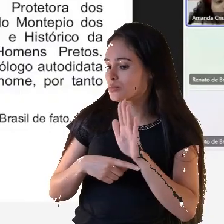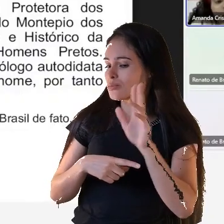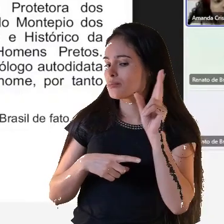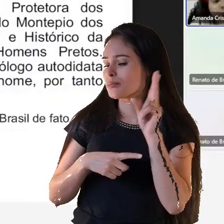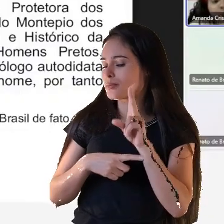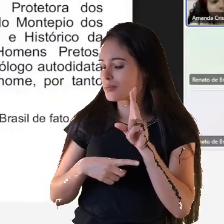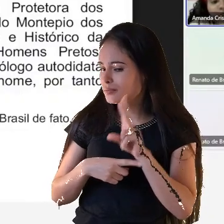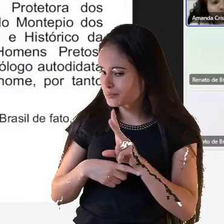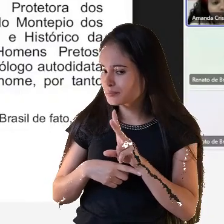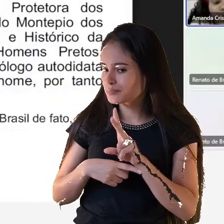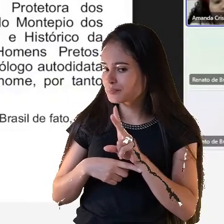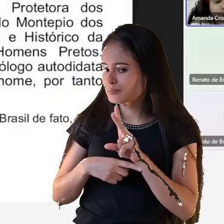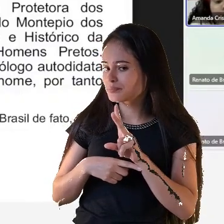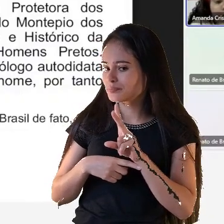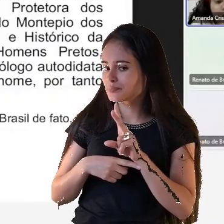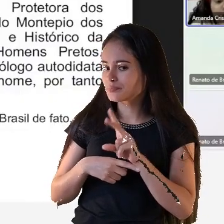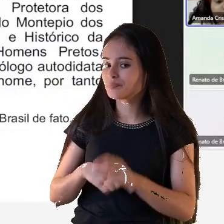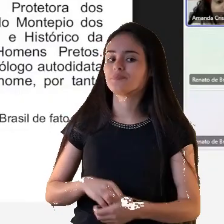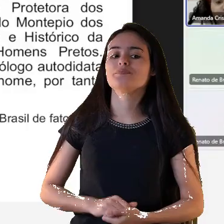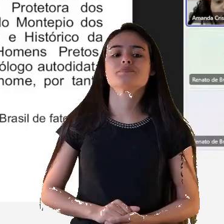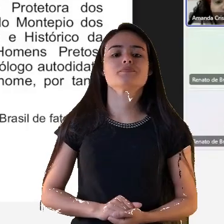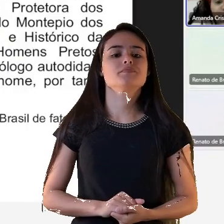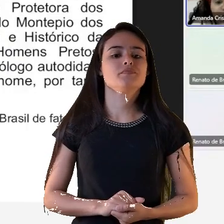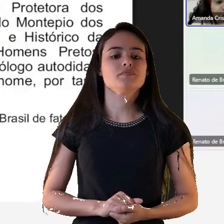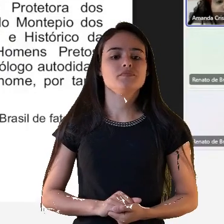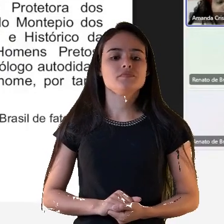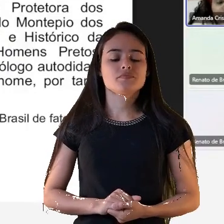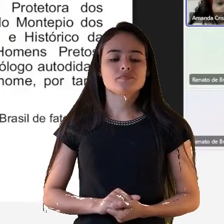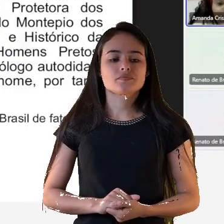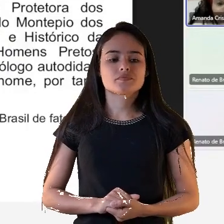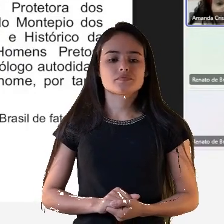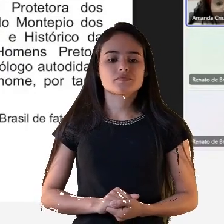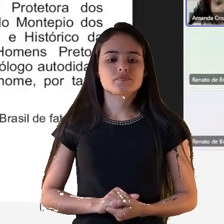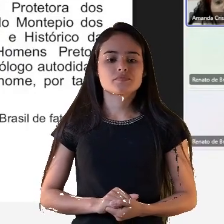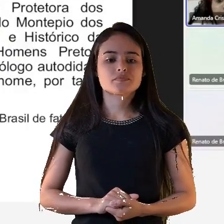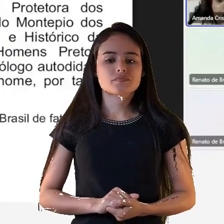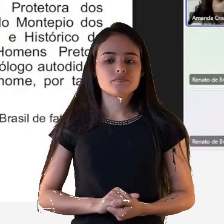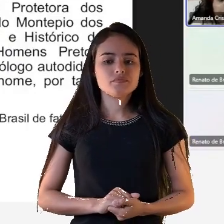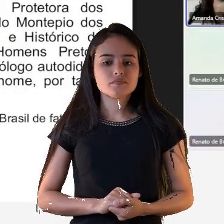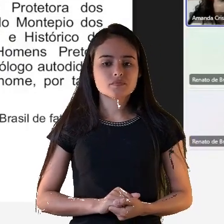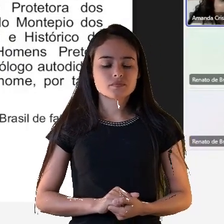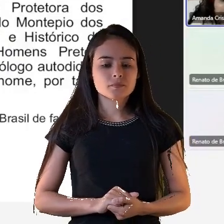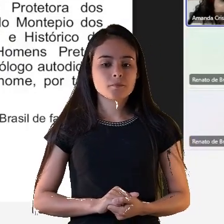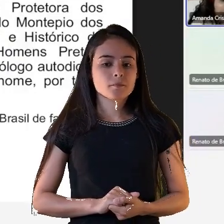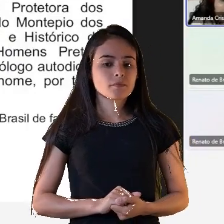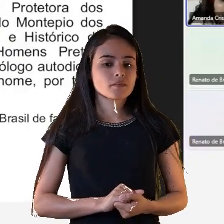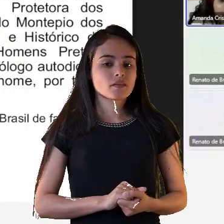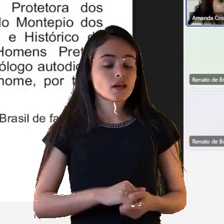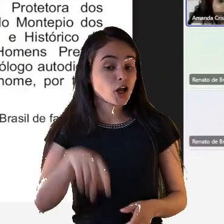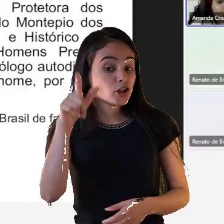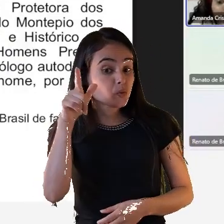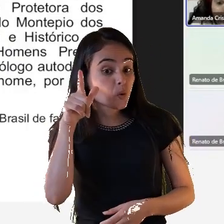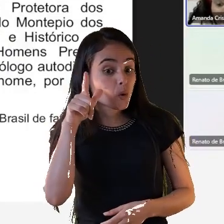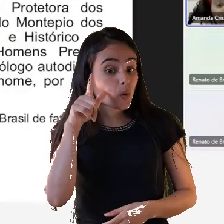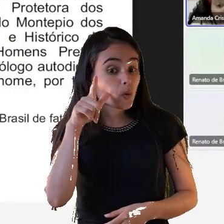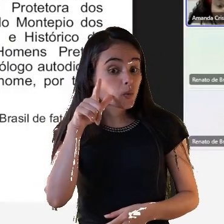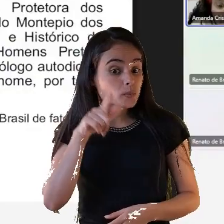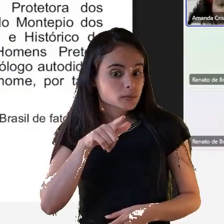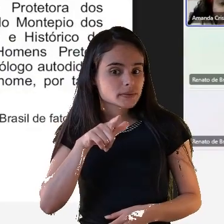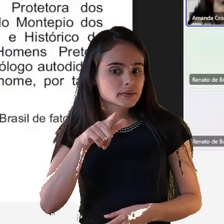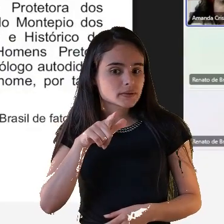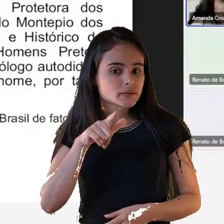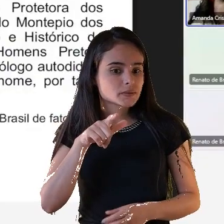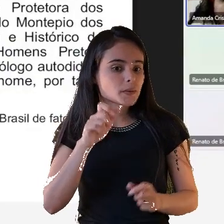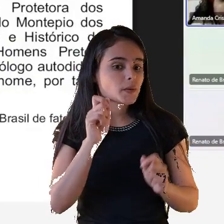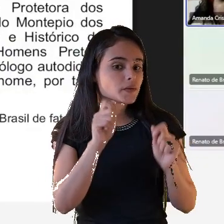aluno, fundador do Liceu de Artes e Ofícios da Bahia e da Escola de Belas